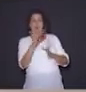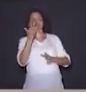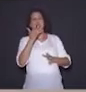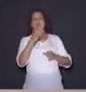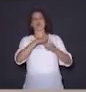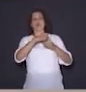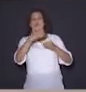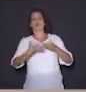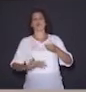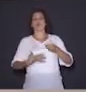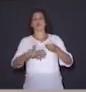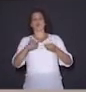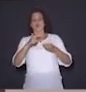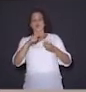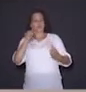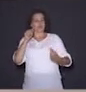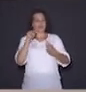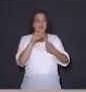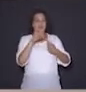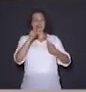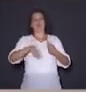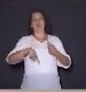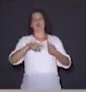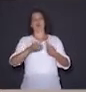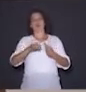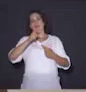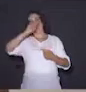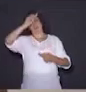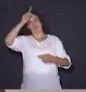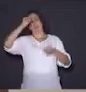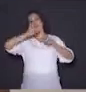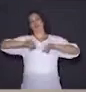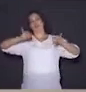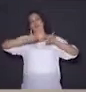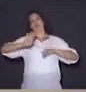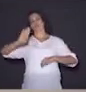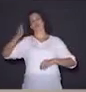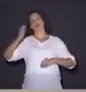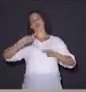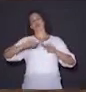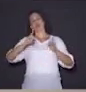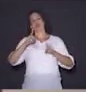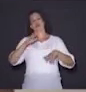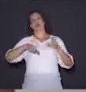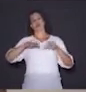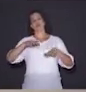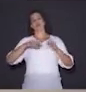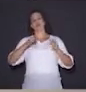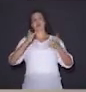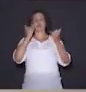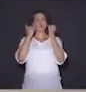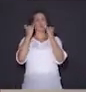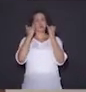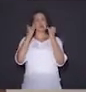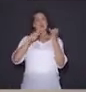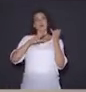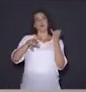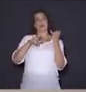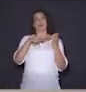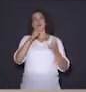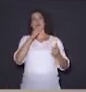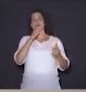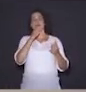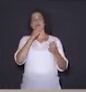intencionados a criar uma notícia falsa em relação a alguém mas podem ter informação que não foi devidamente